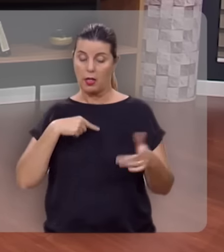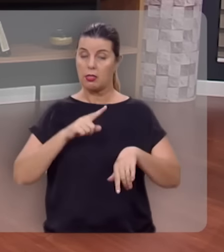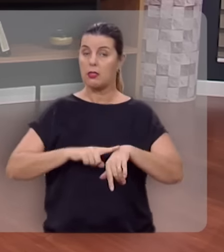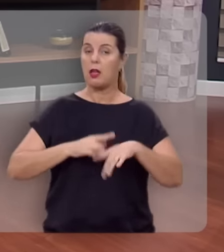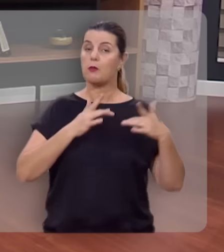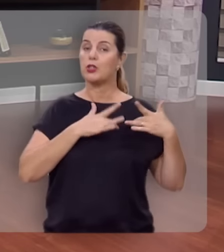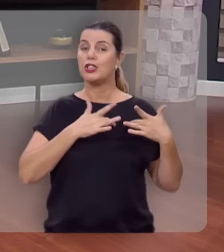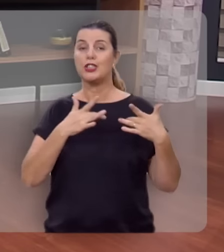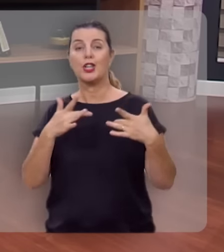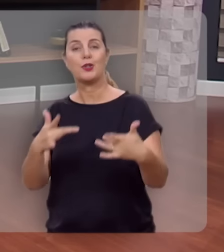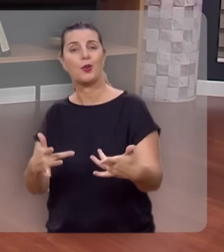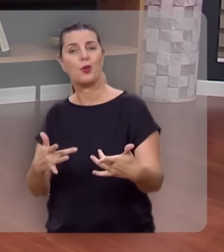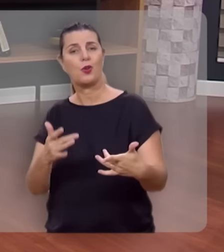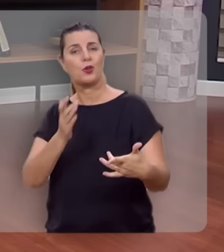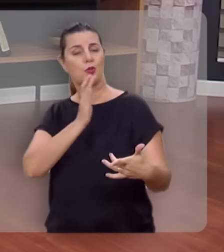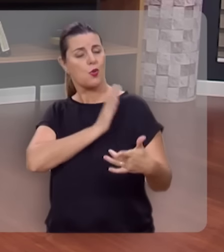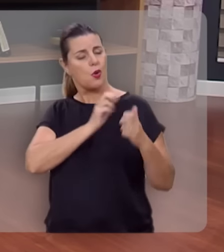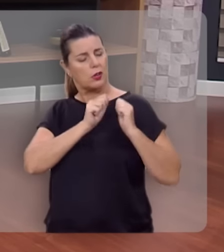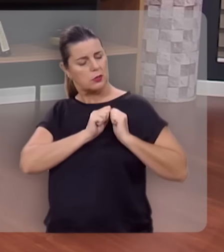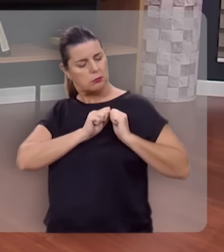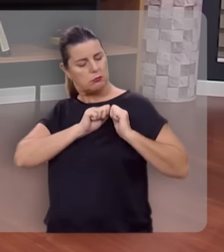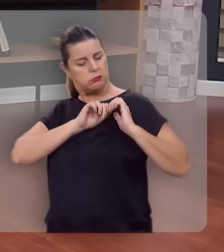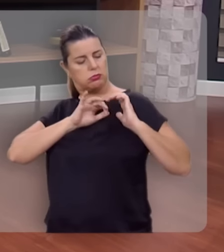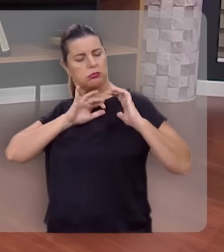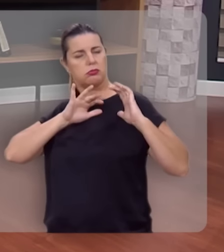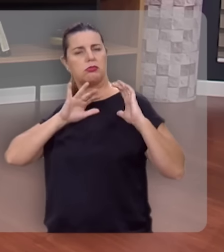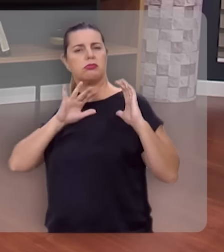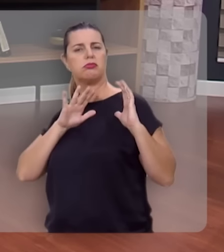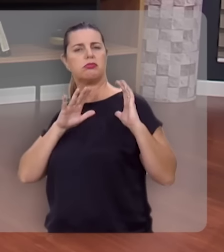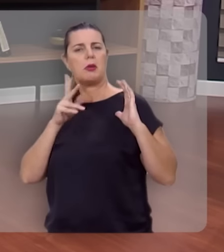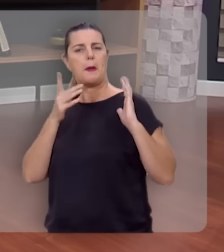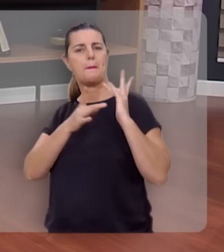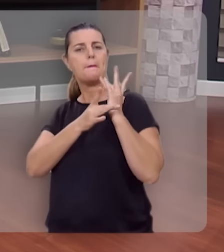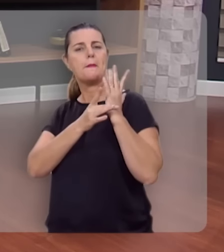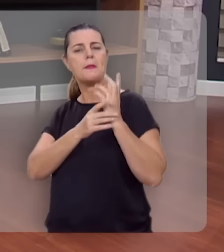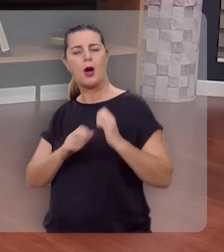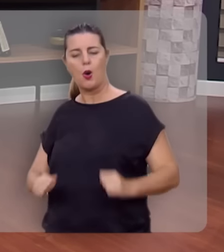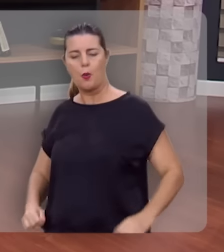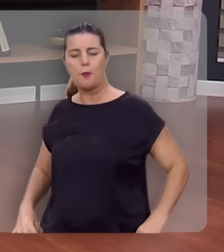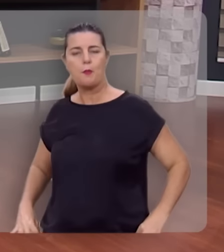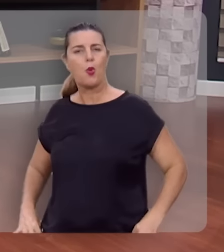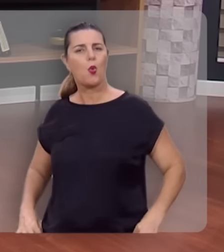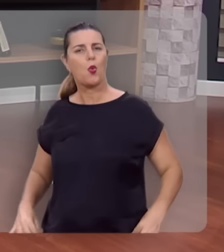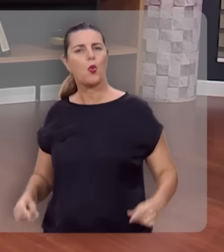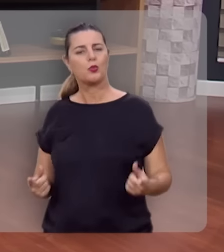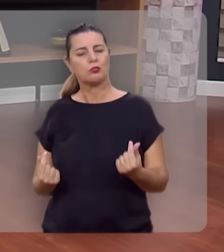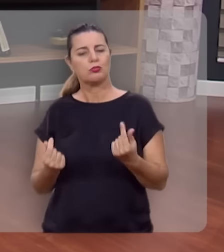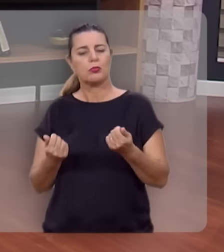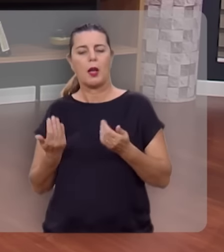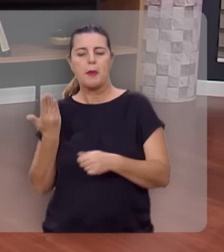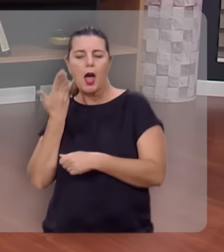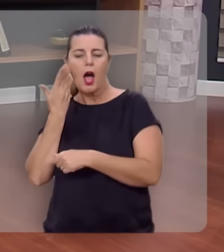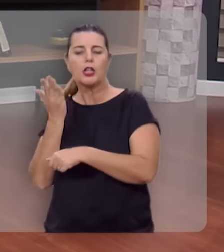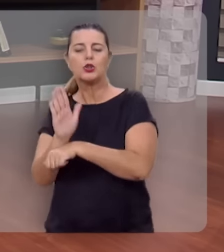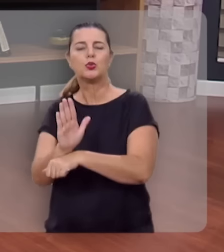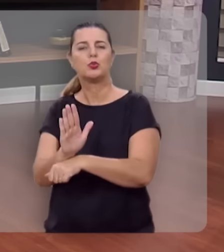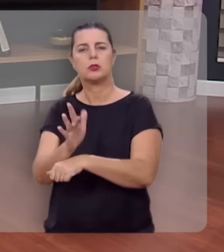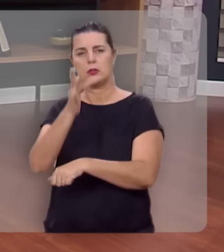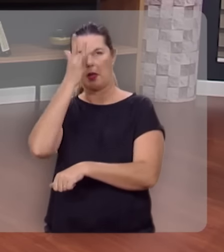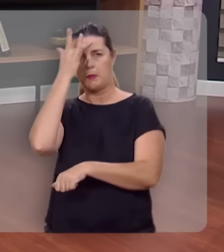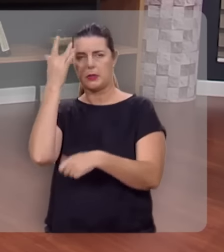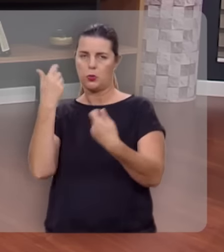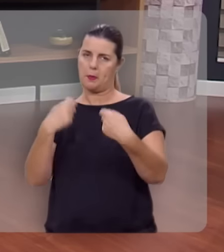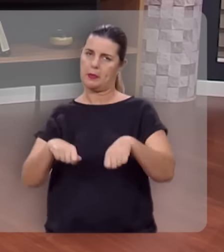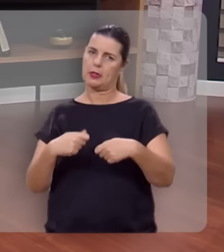generosos. É hora de abrirmos o coração, as mãos, o bolso, para atender o